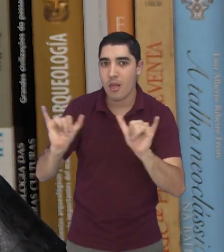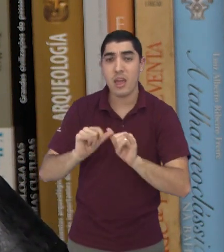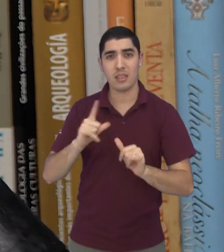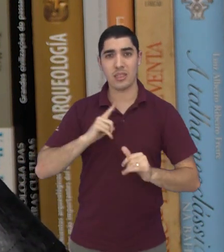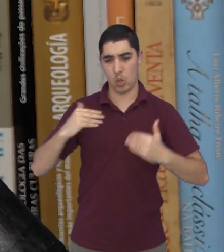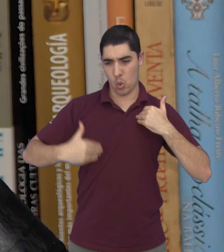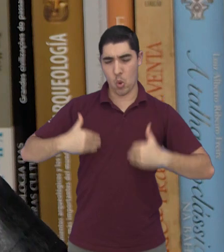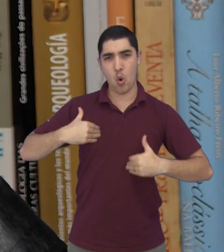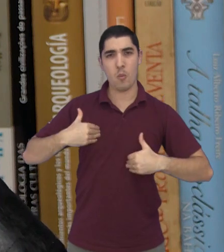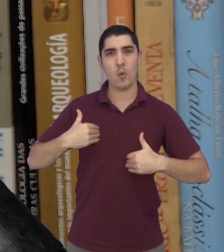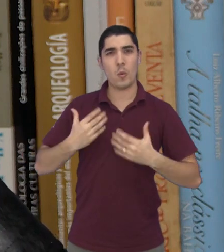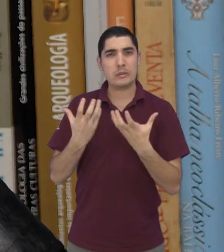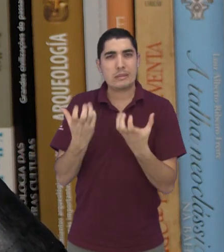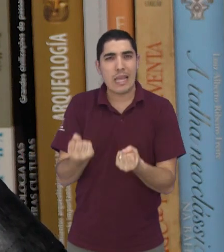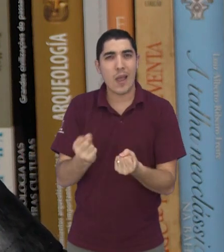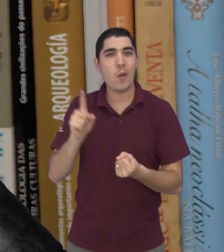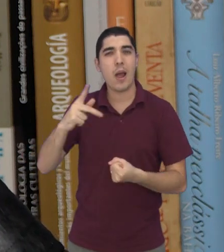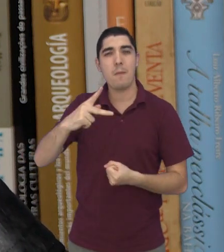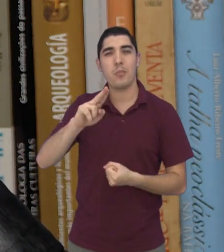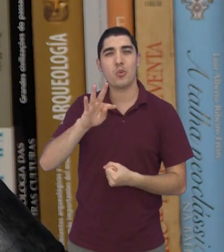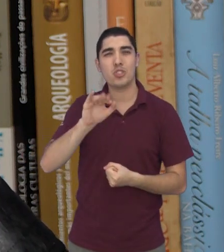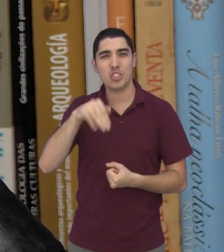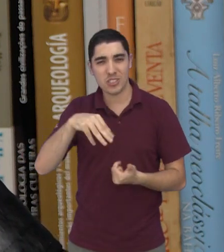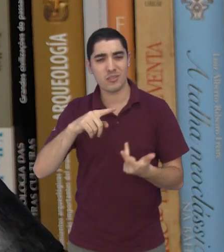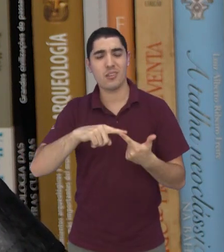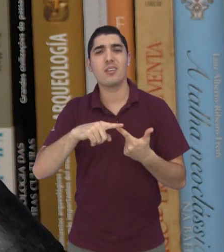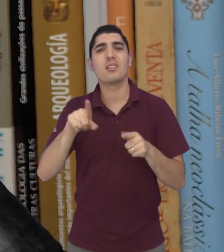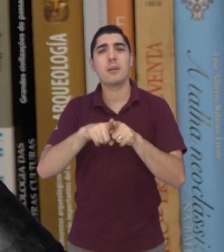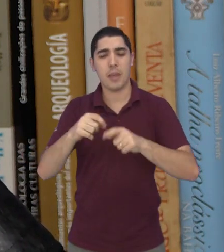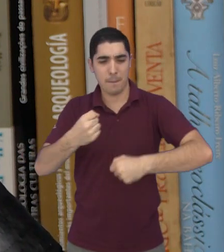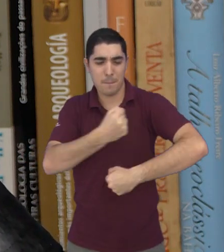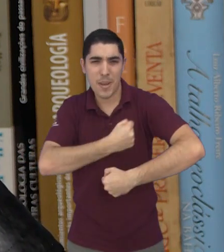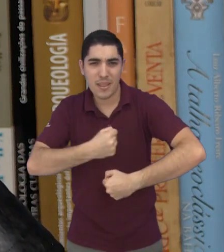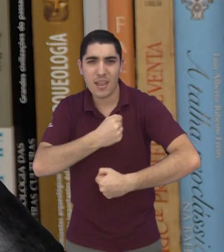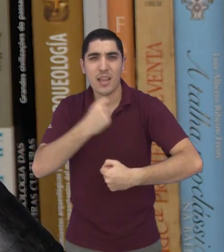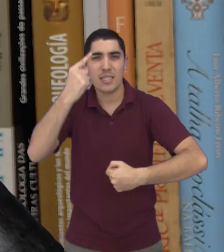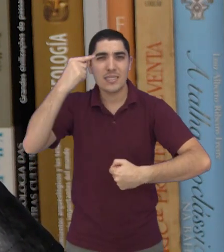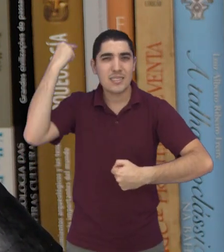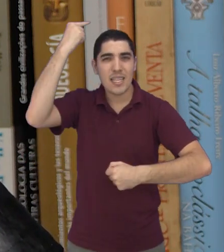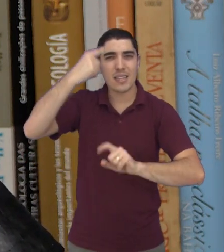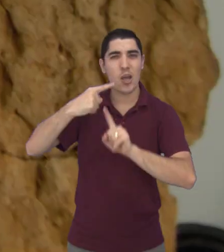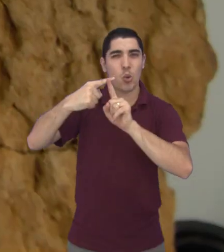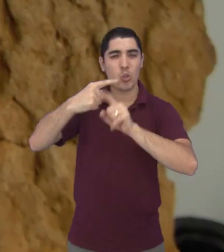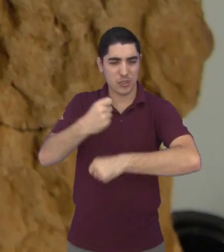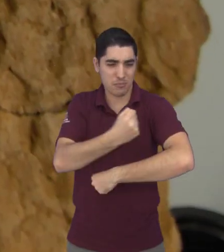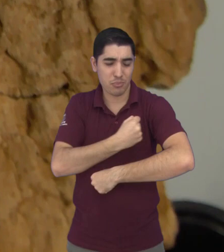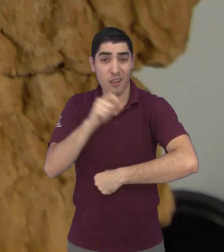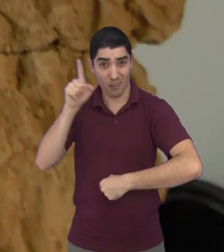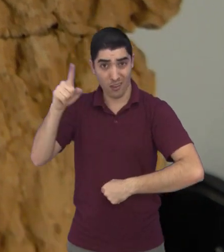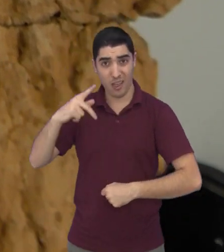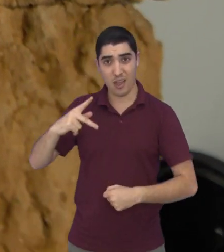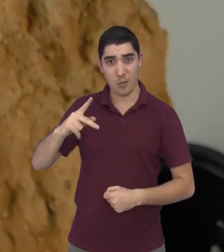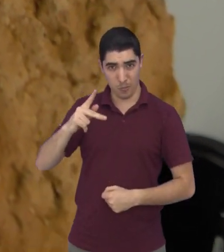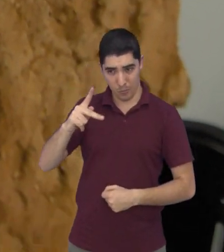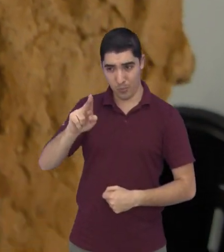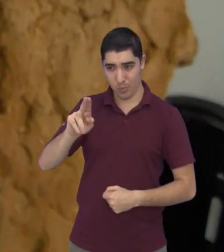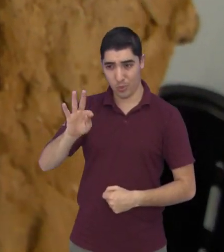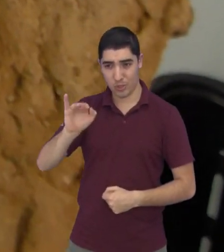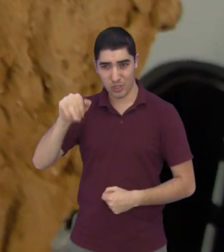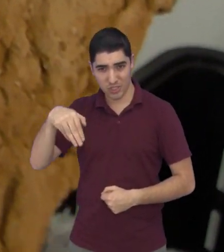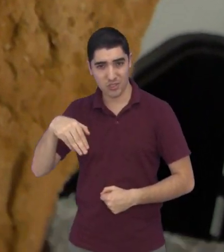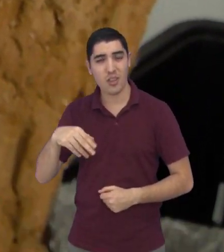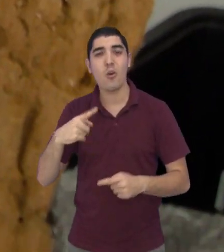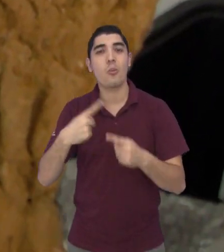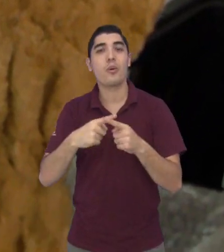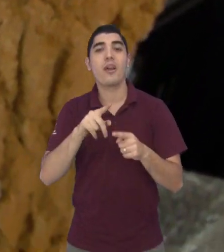tinha no Putim, a lenda da panela, tem a Santa Cruz da Panela no Putim, que nada mais era do que uma urna